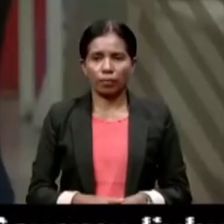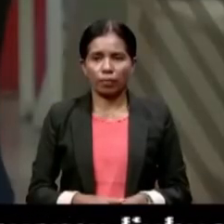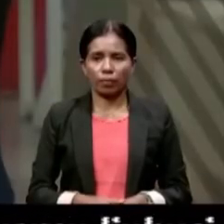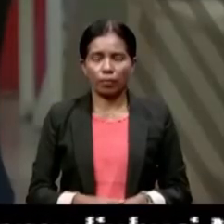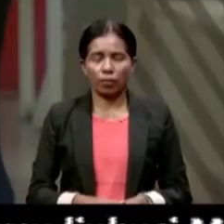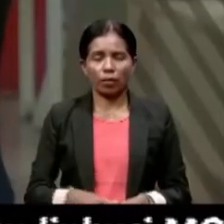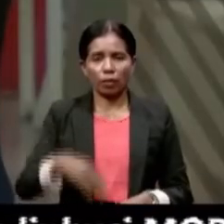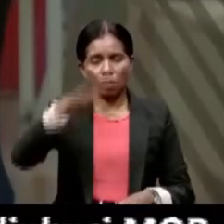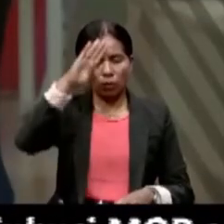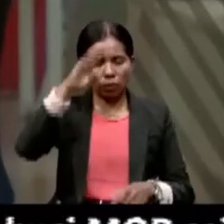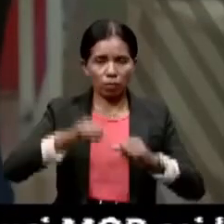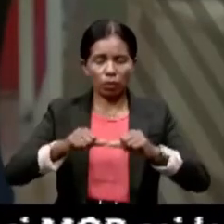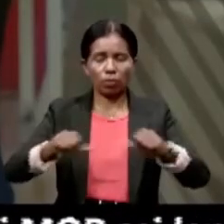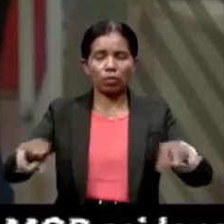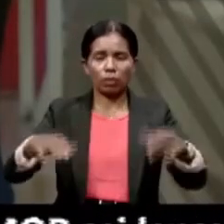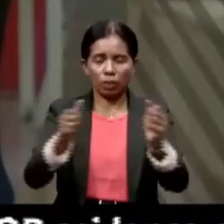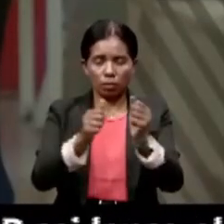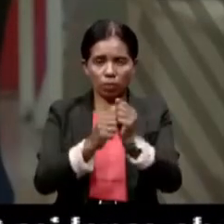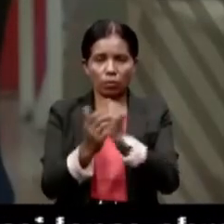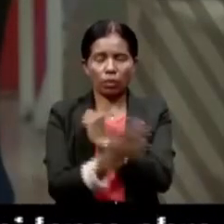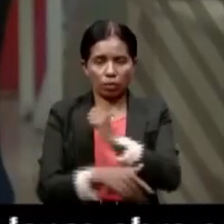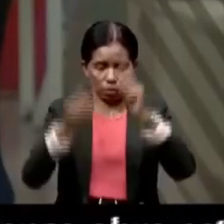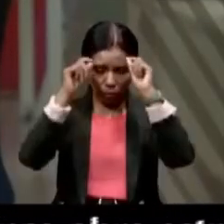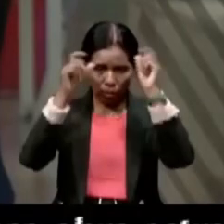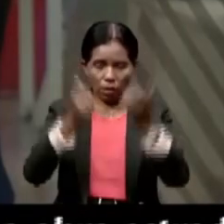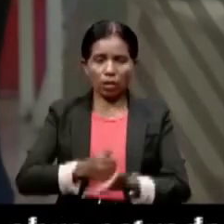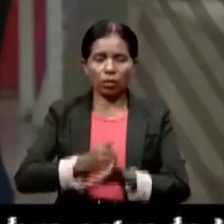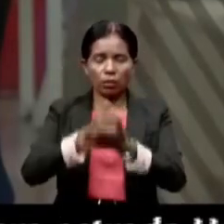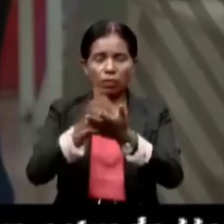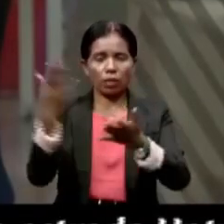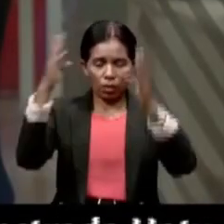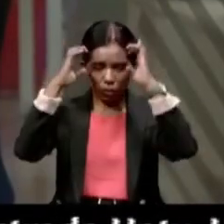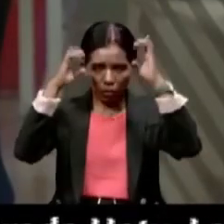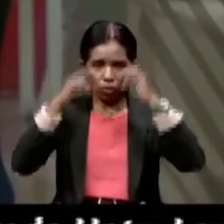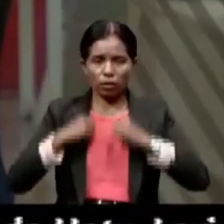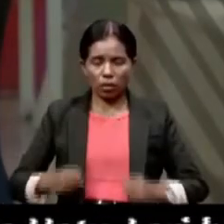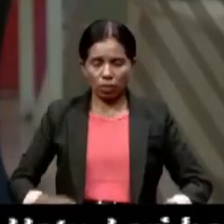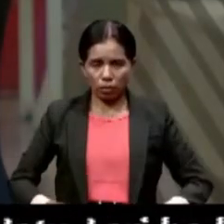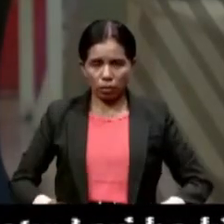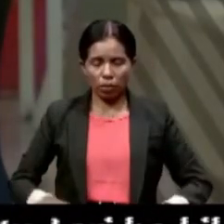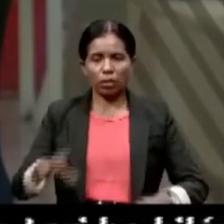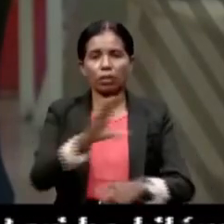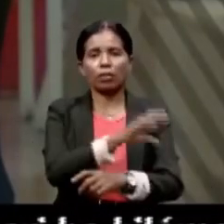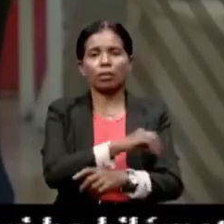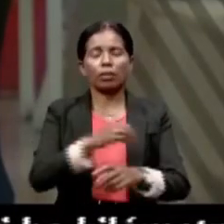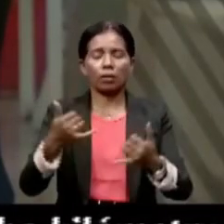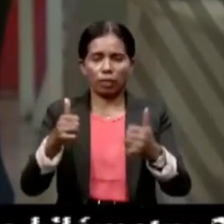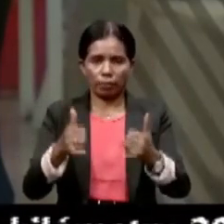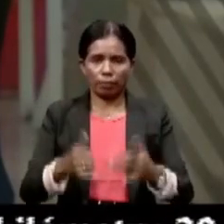Cuba continuamente en cooperación bilateral con Timor-Leste, le ofrece apoyo y área de educación, salud y no arte.